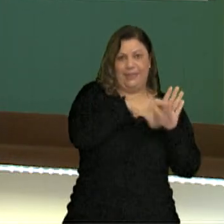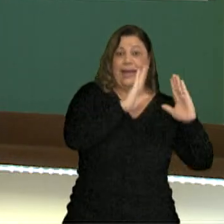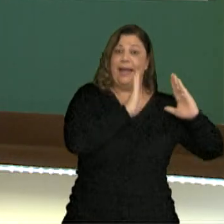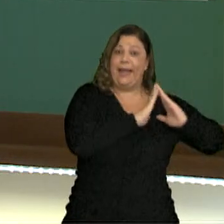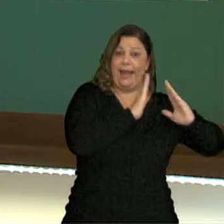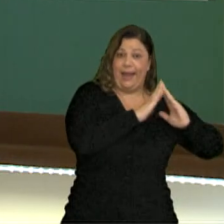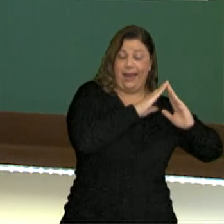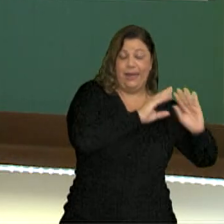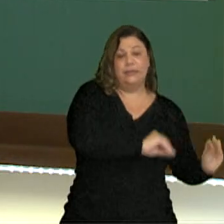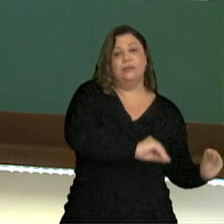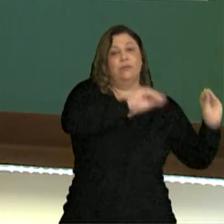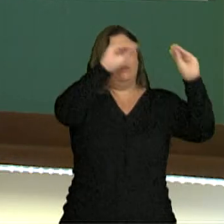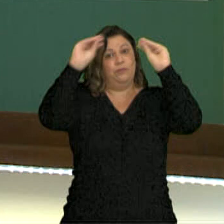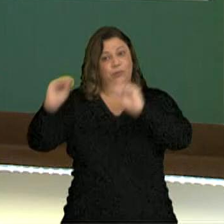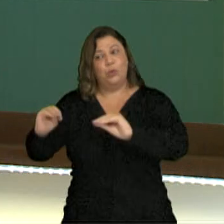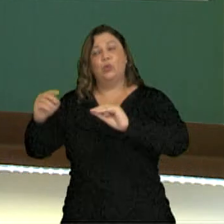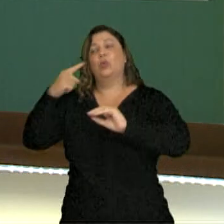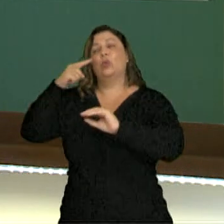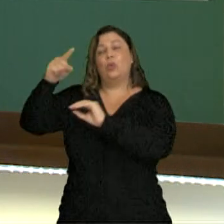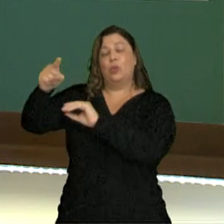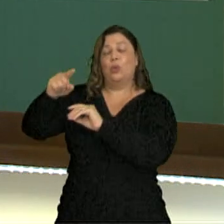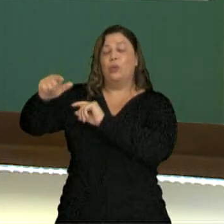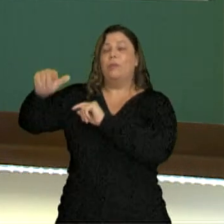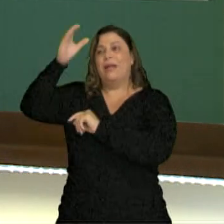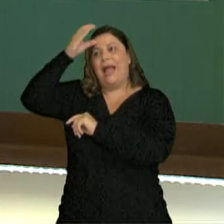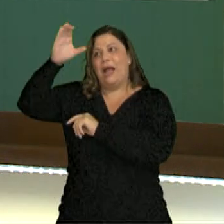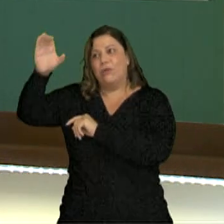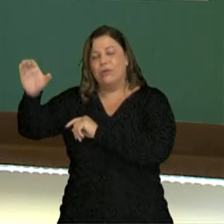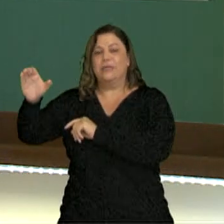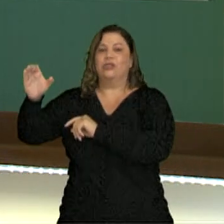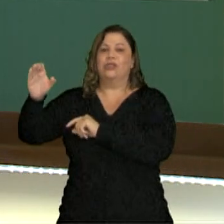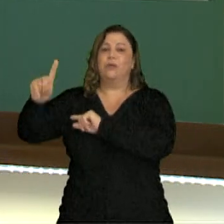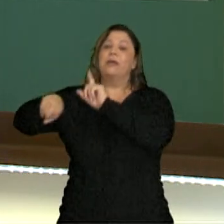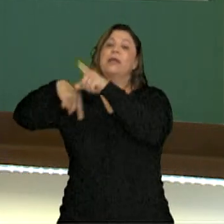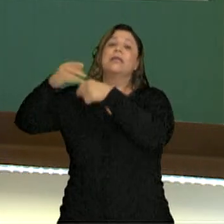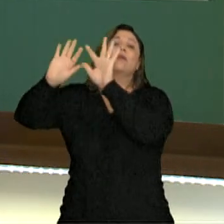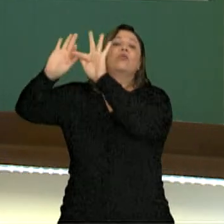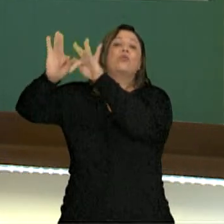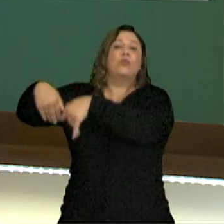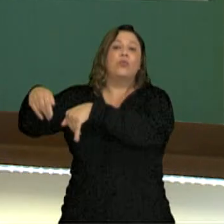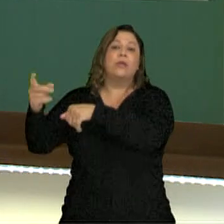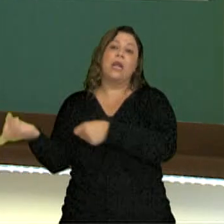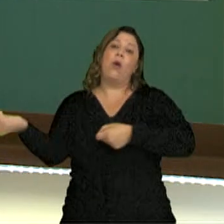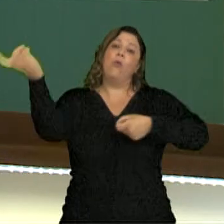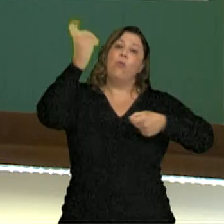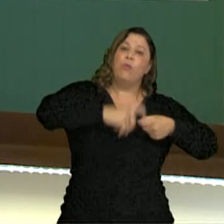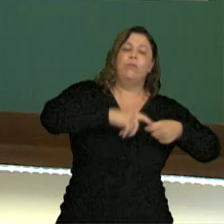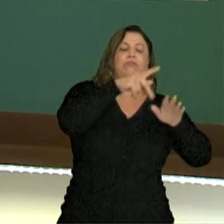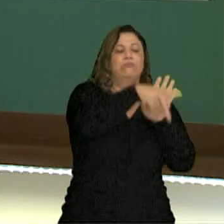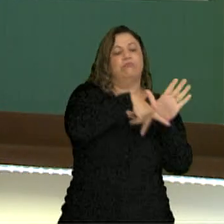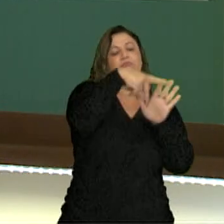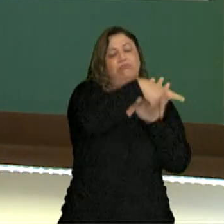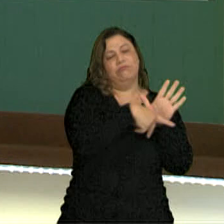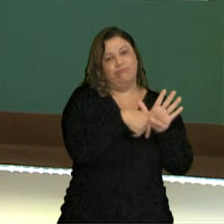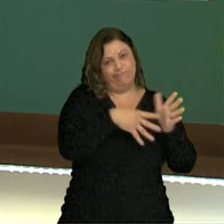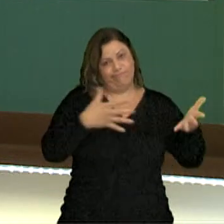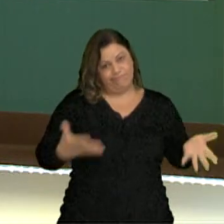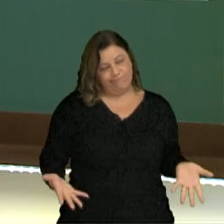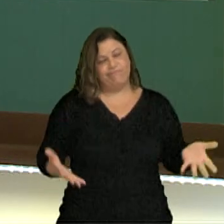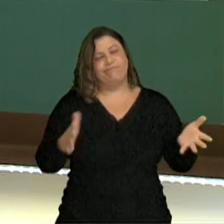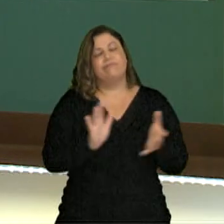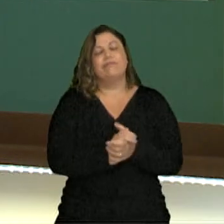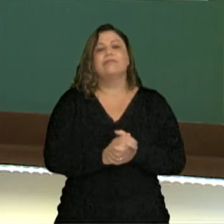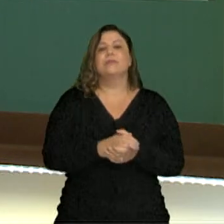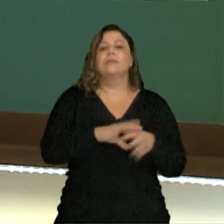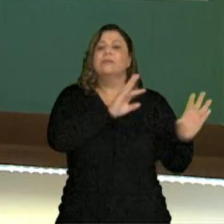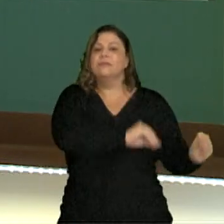moro, venho para Curitiba para trabalhar. No final das minhas atividades, eu volto para Paranaguá. Ou seja, esse é